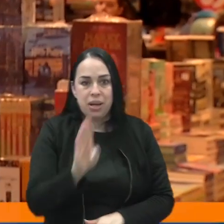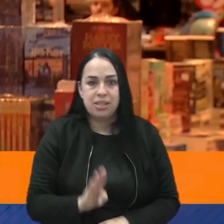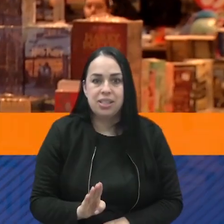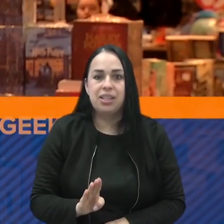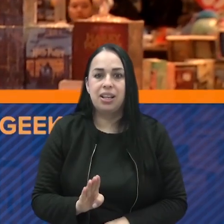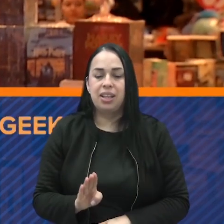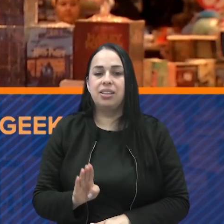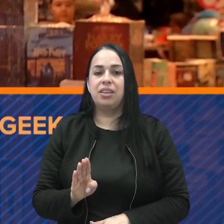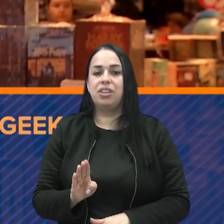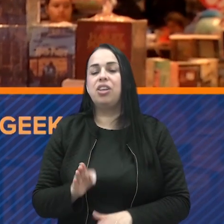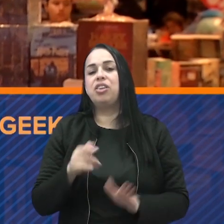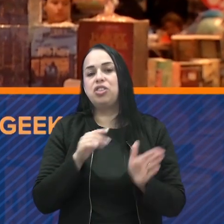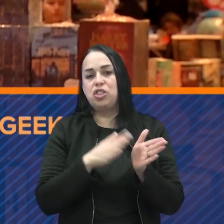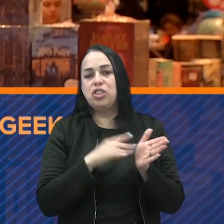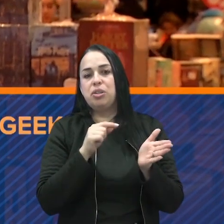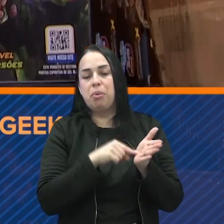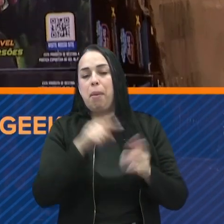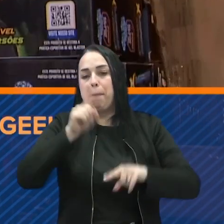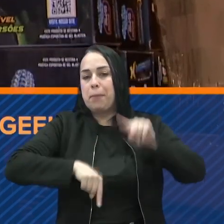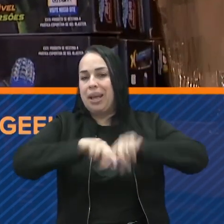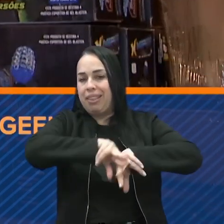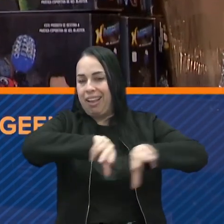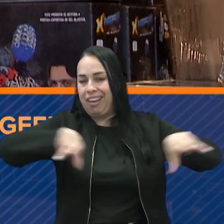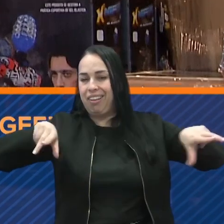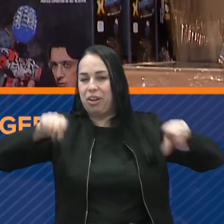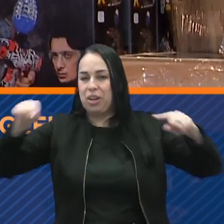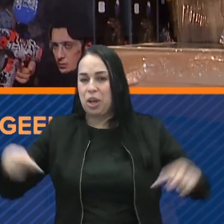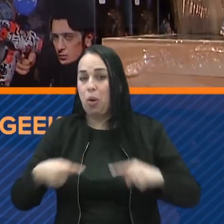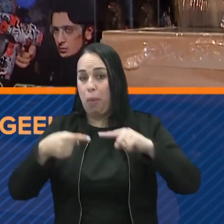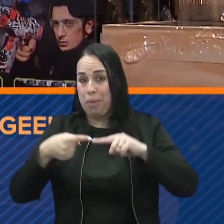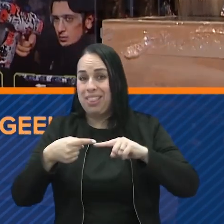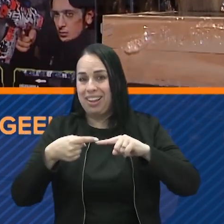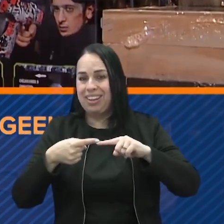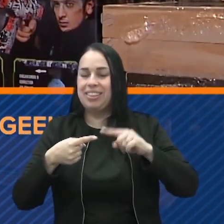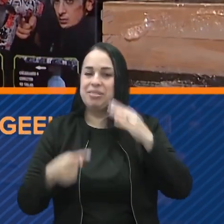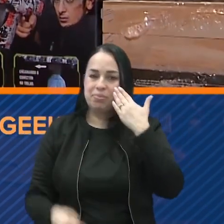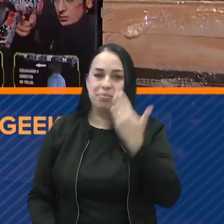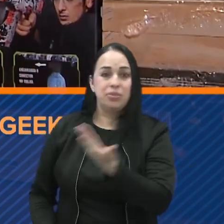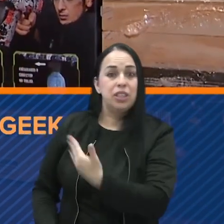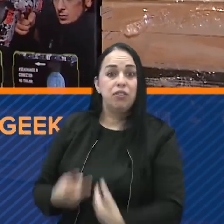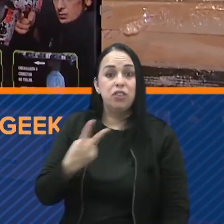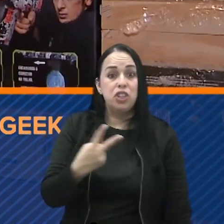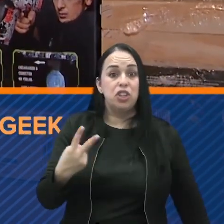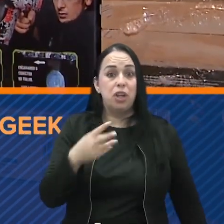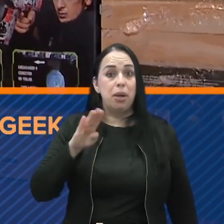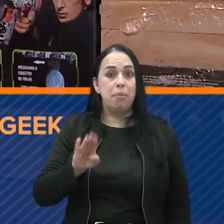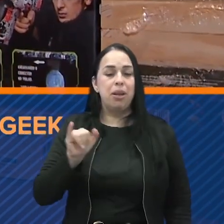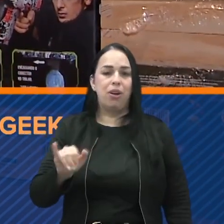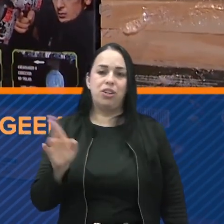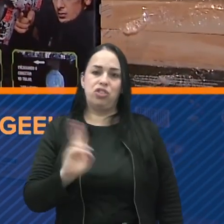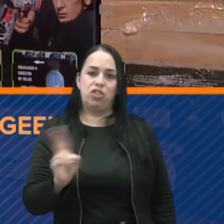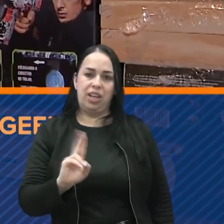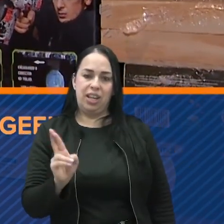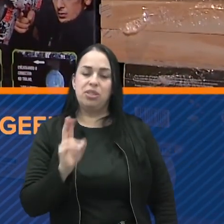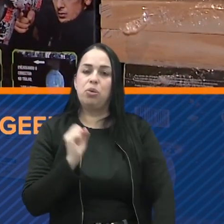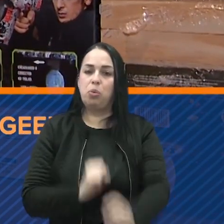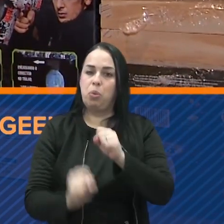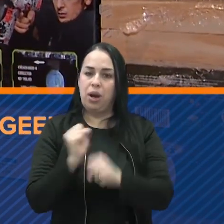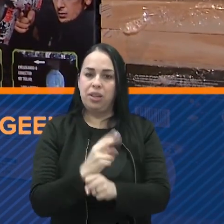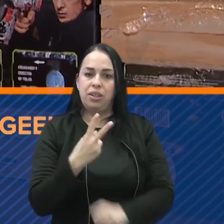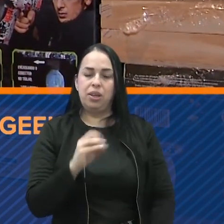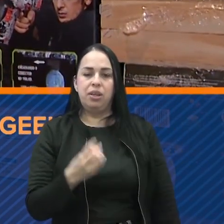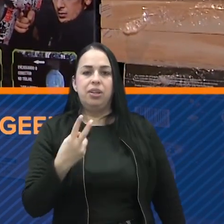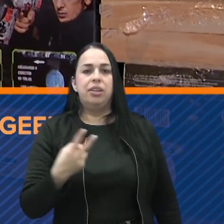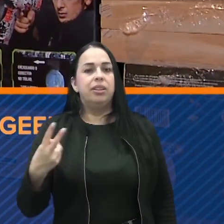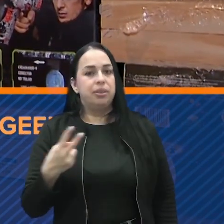Associação Brasileira de Licenciamento, produtos relacionados à cultura geek geraram mais de 22 bilhões de